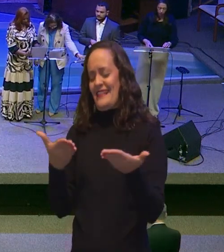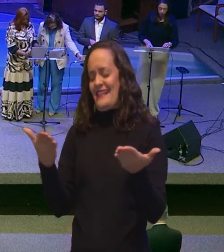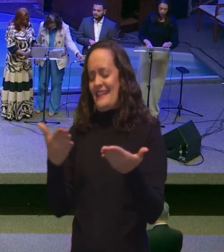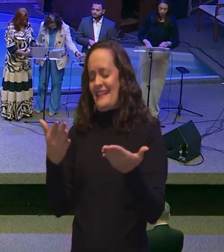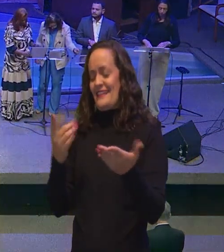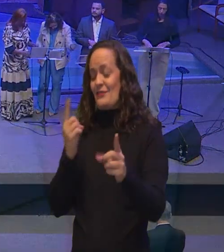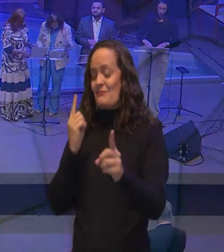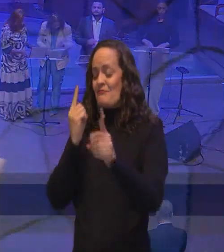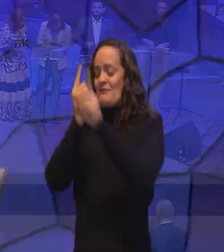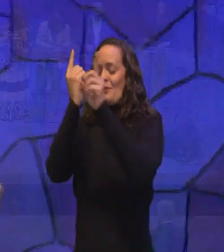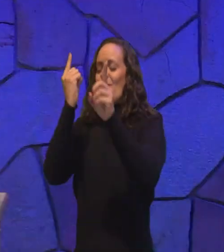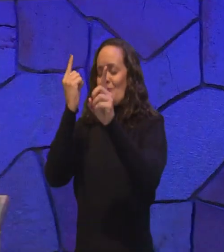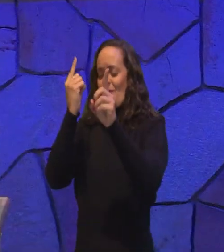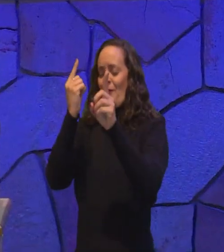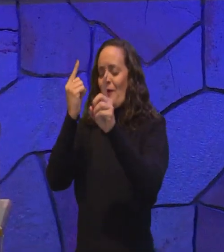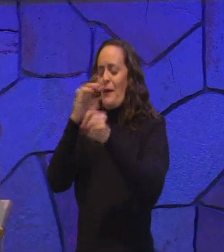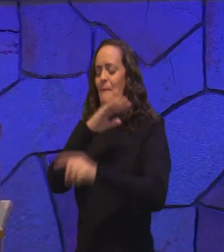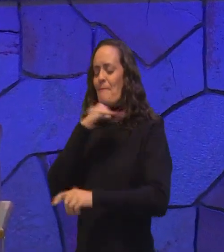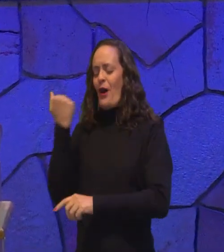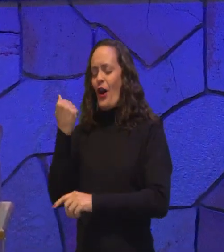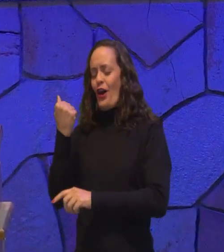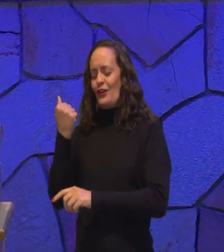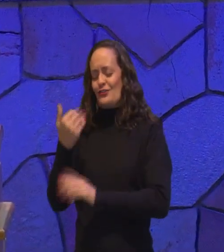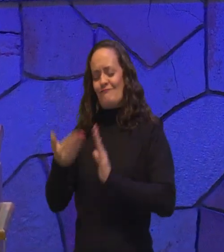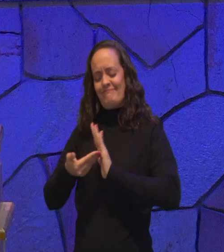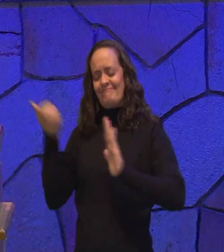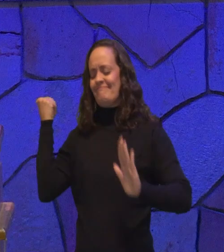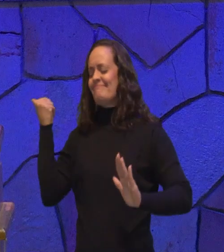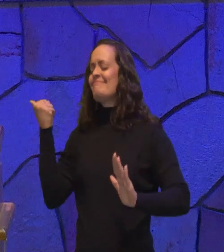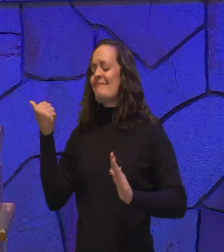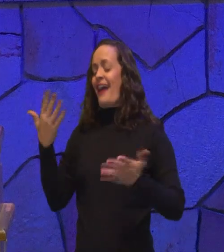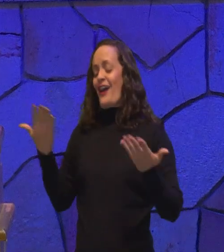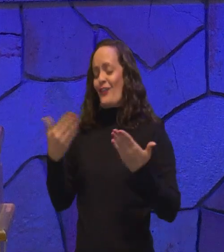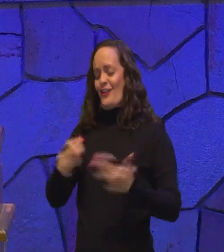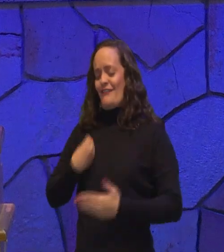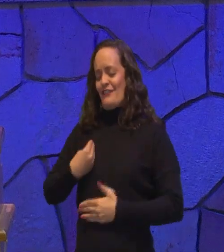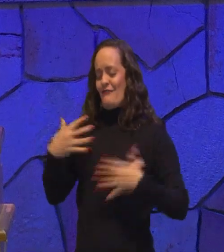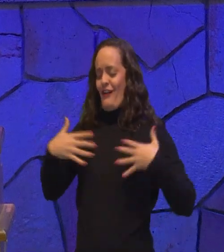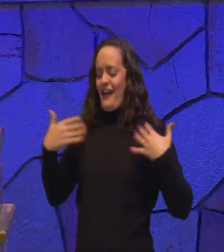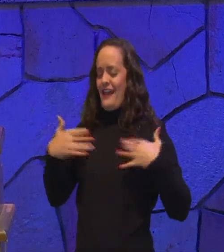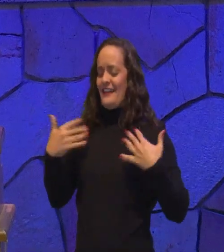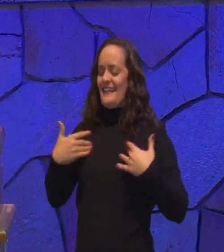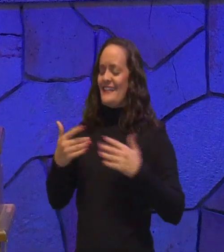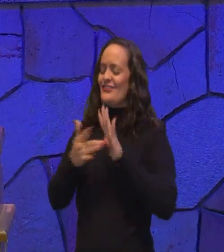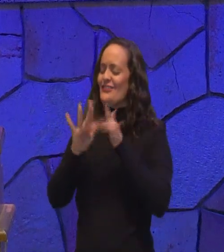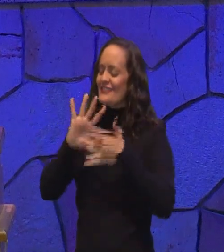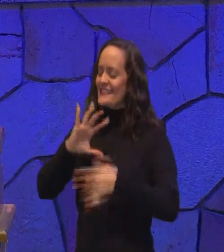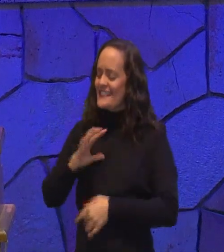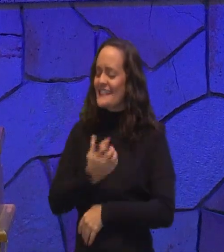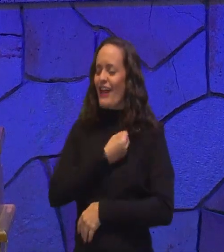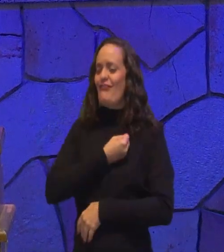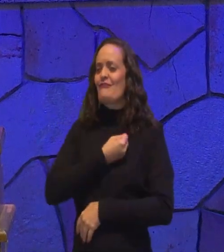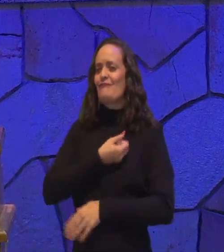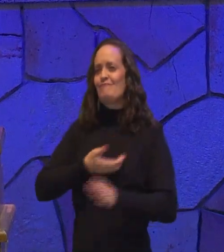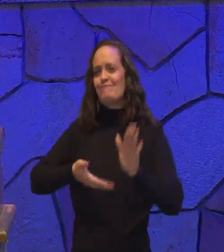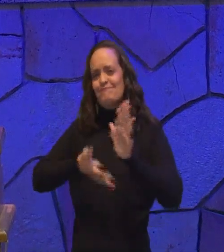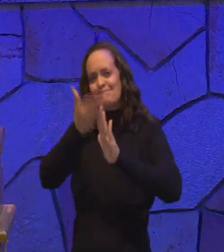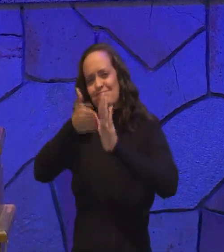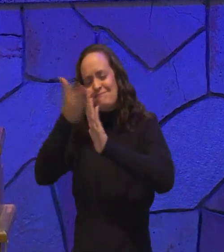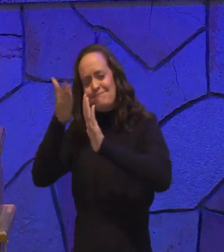achou, da morte me livrou, ando sempre alegre, Cristo me salvou. Saia daqui com alegria, meu